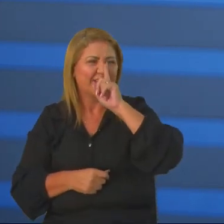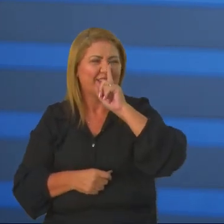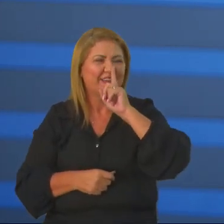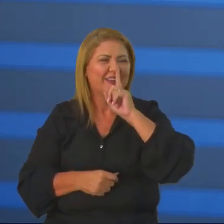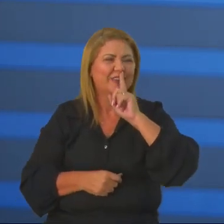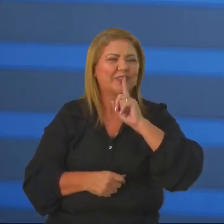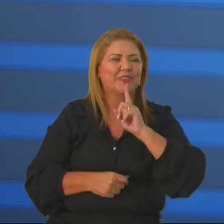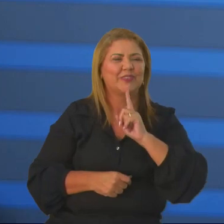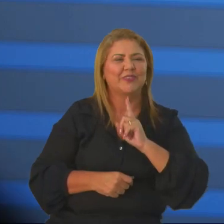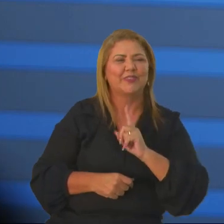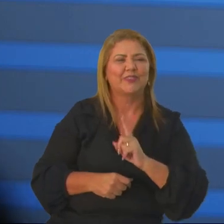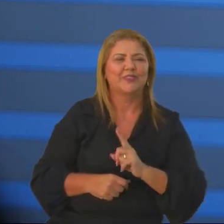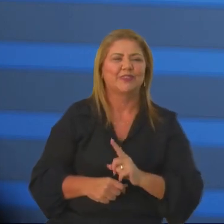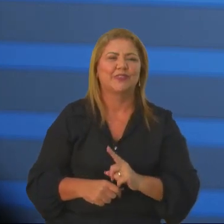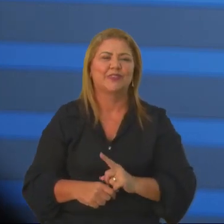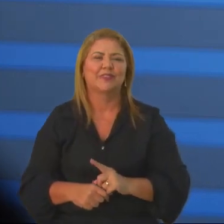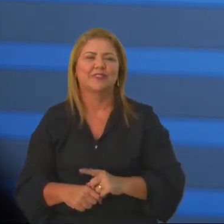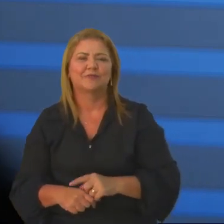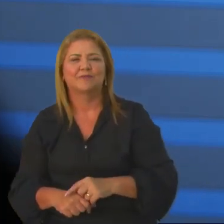amarelo.